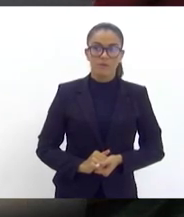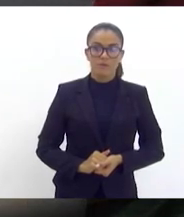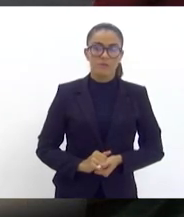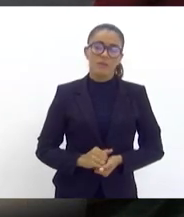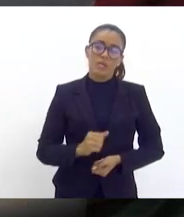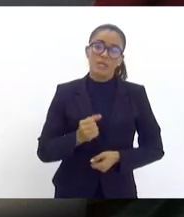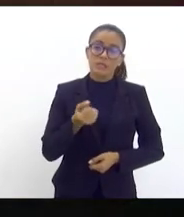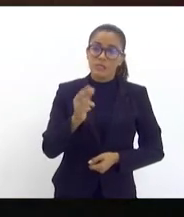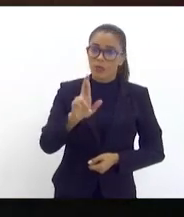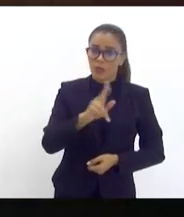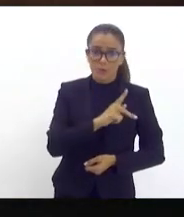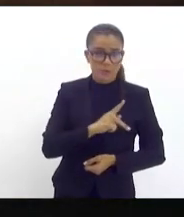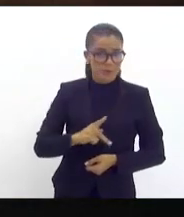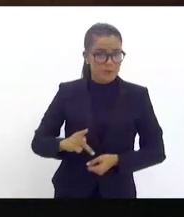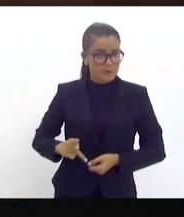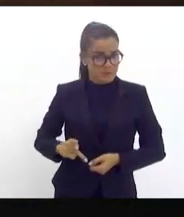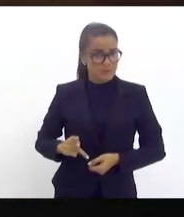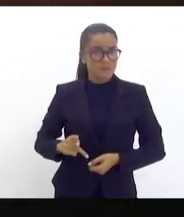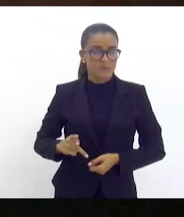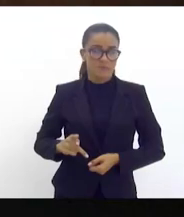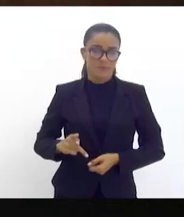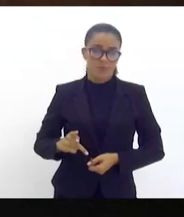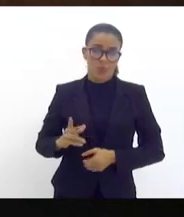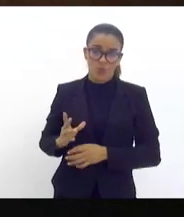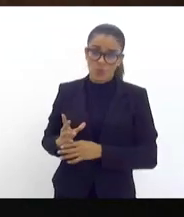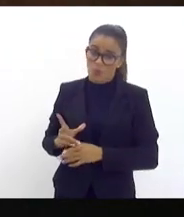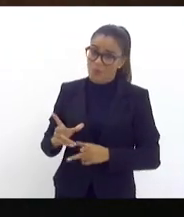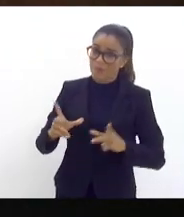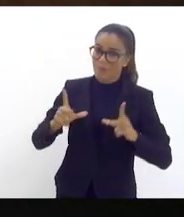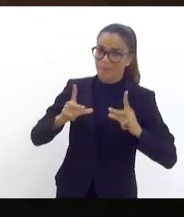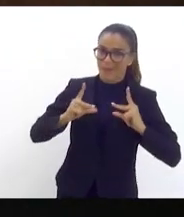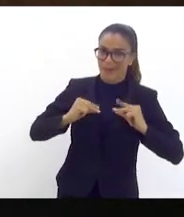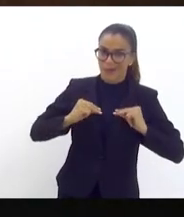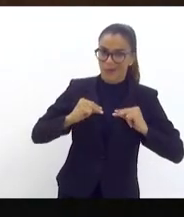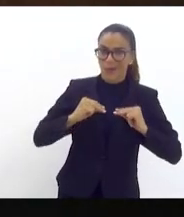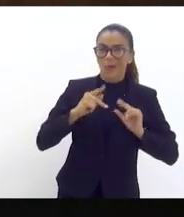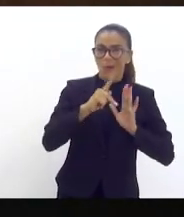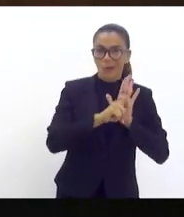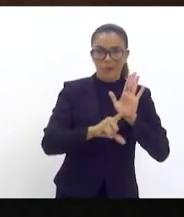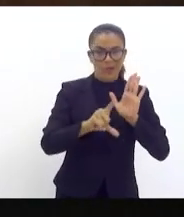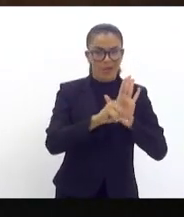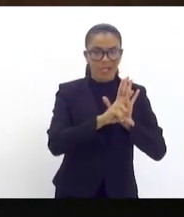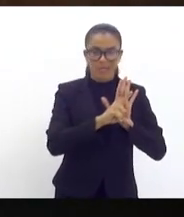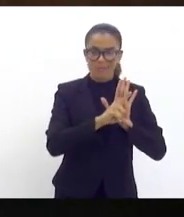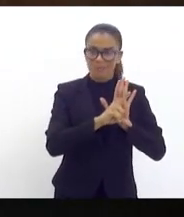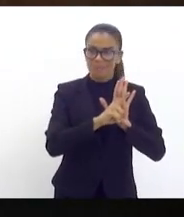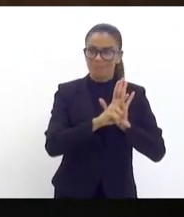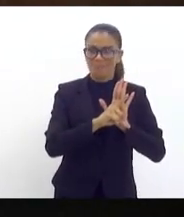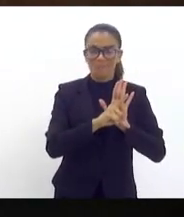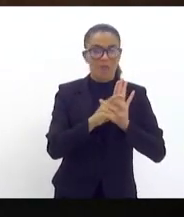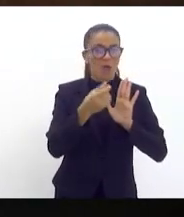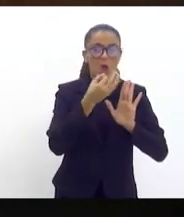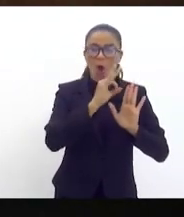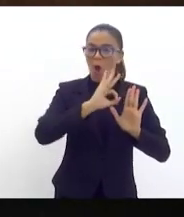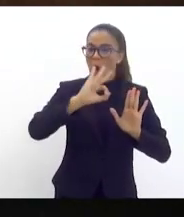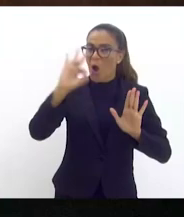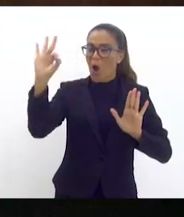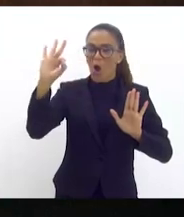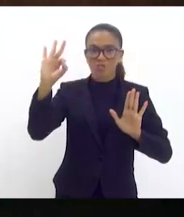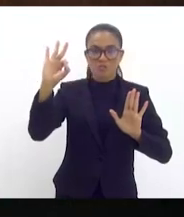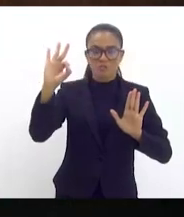Senhor presidente, no mérito, o projeto está eivado de boas